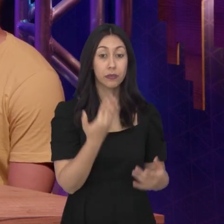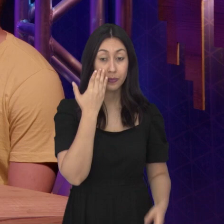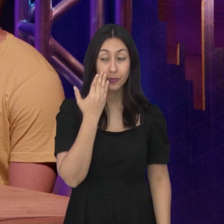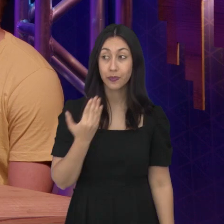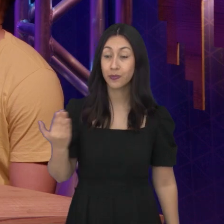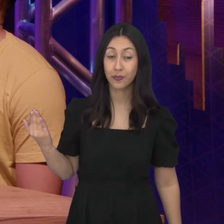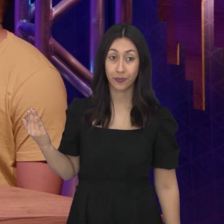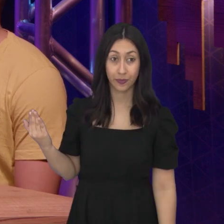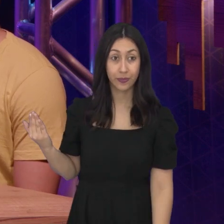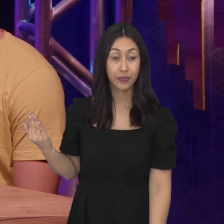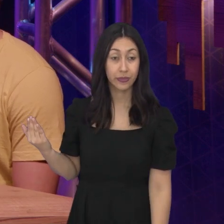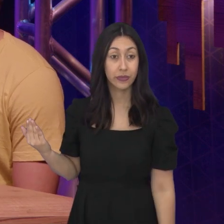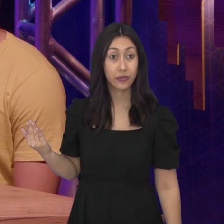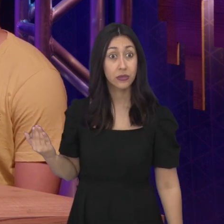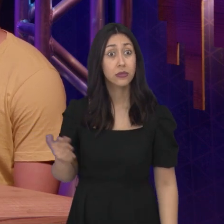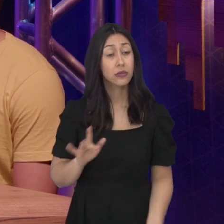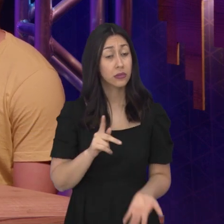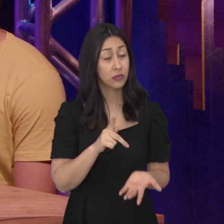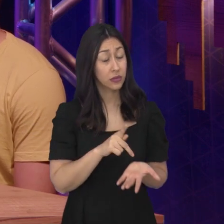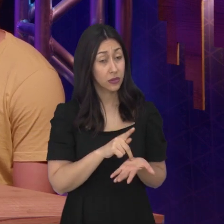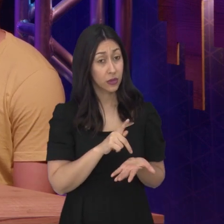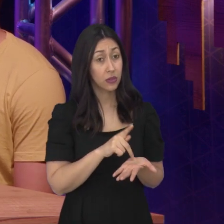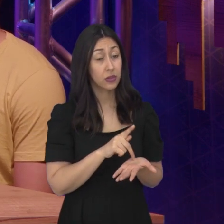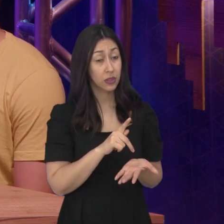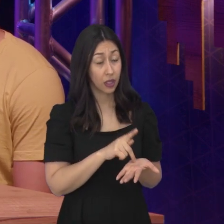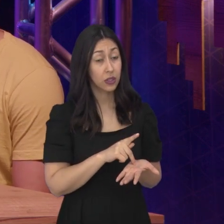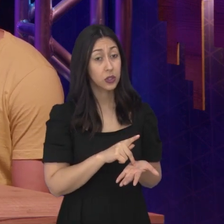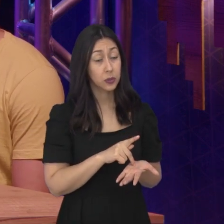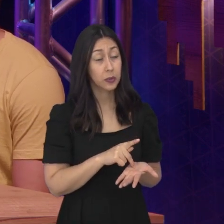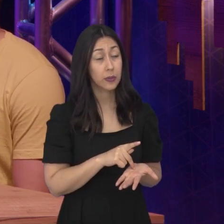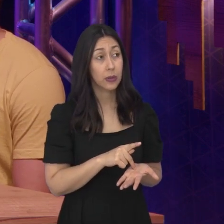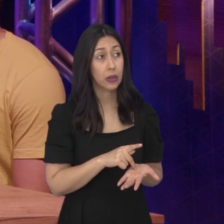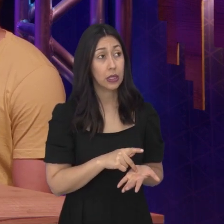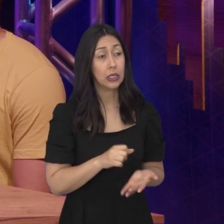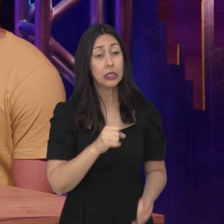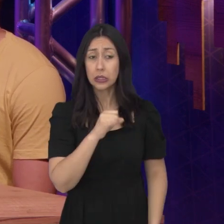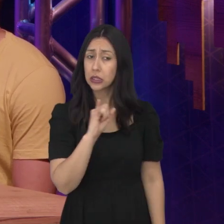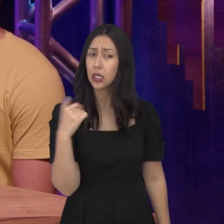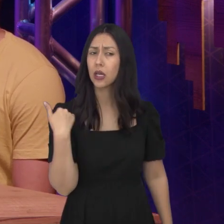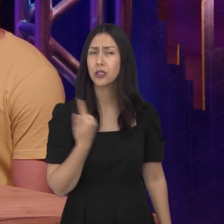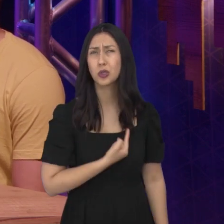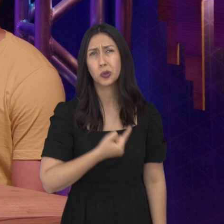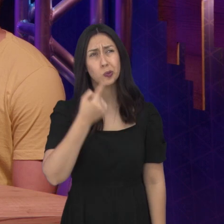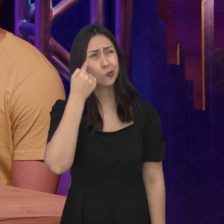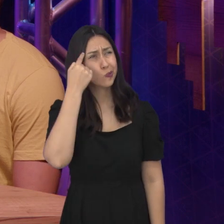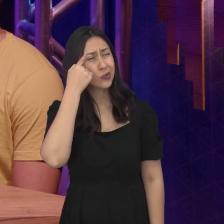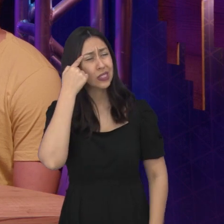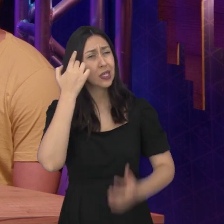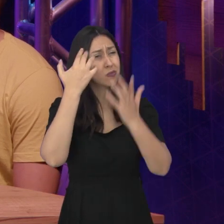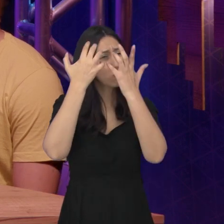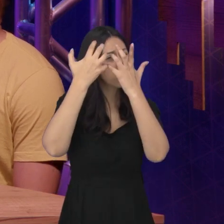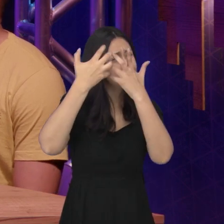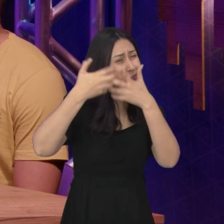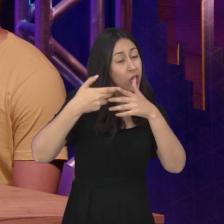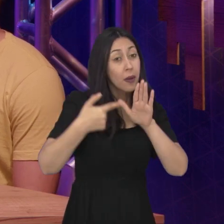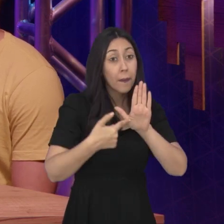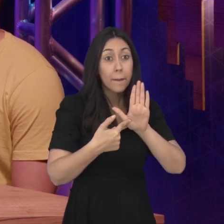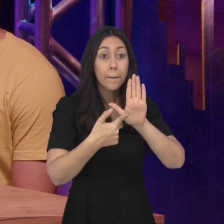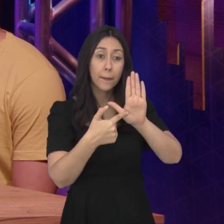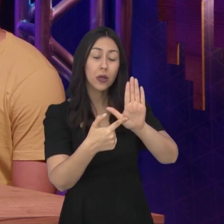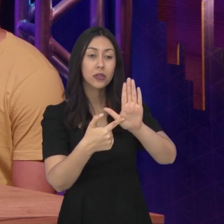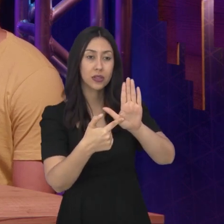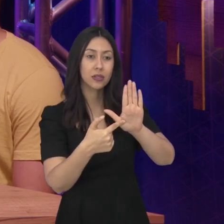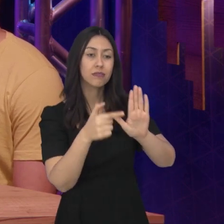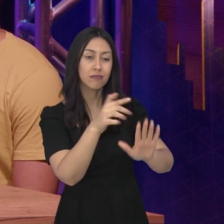Ela Volta. E realmente, se a gente para pensar, esse filme mostra bastante um pouco desse cenário,